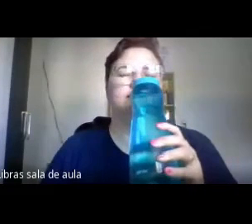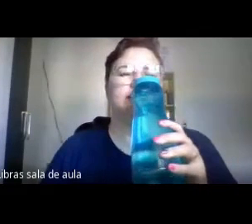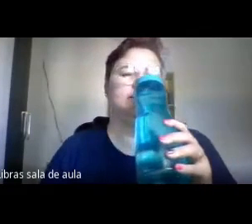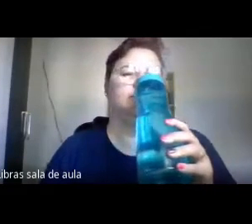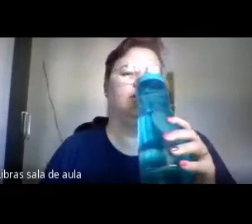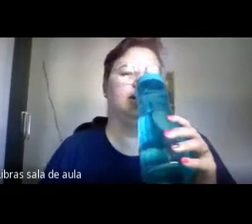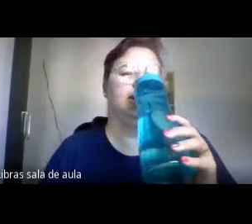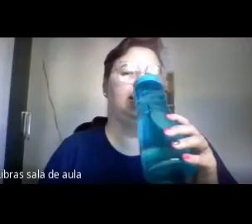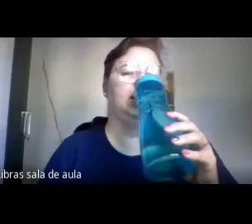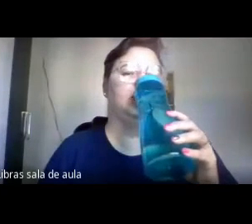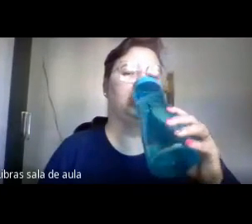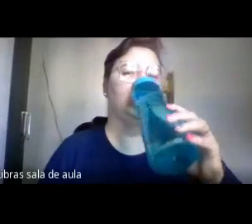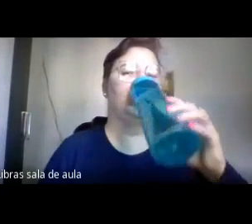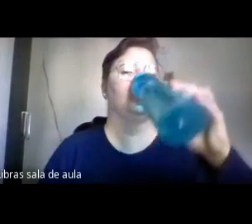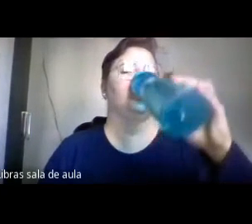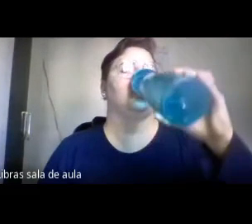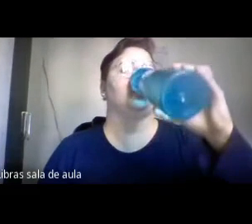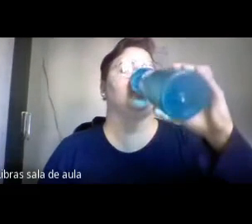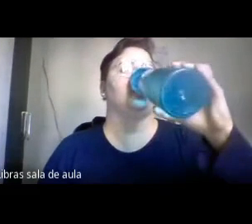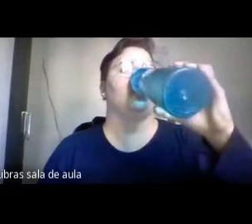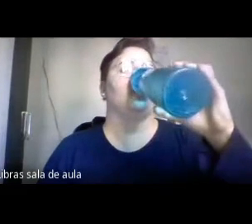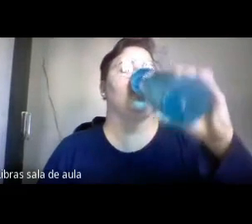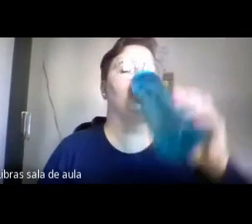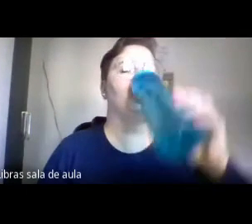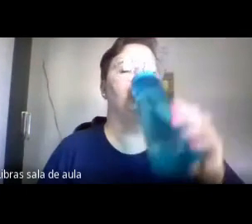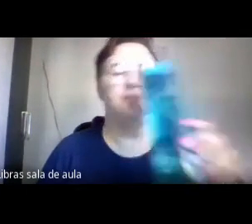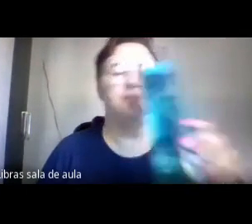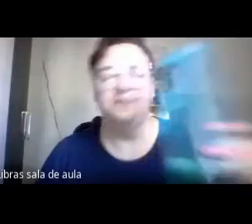Vamos fazer a troca que nem...